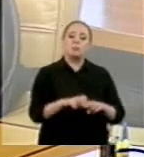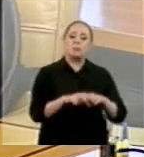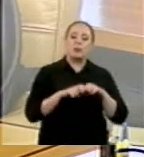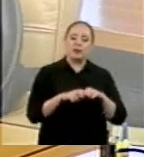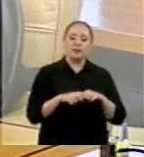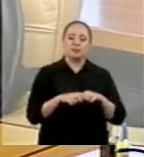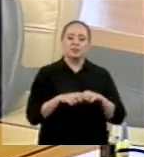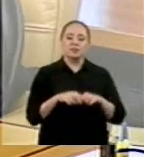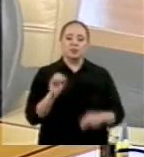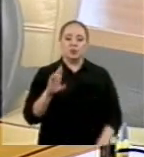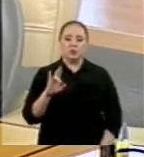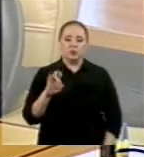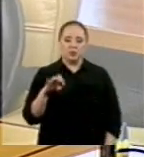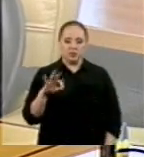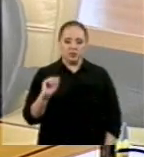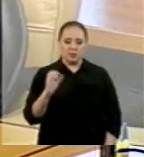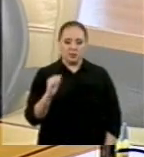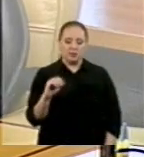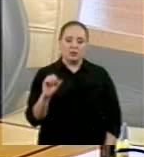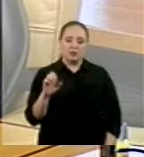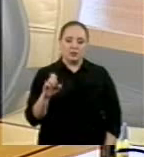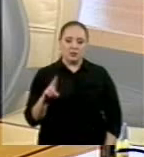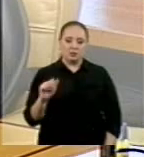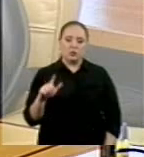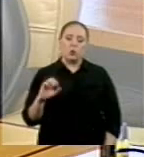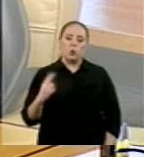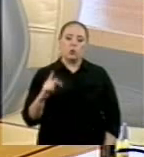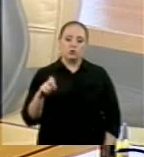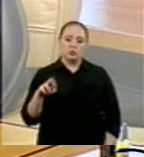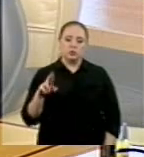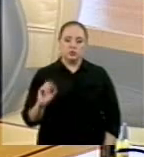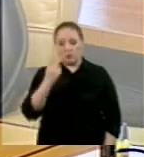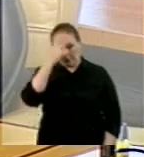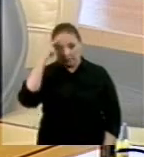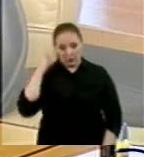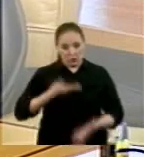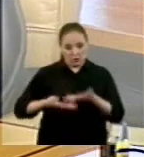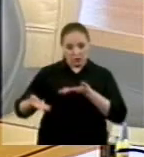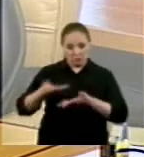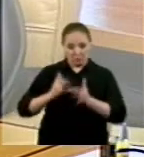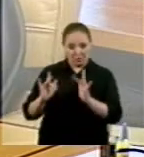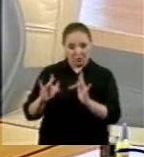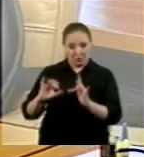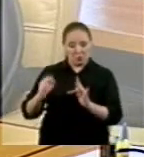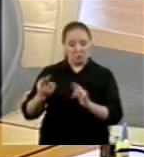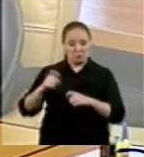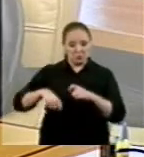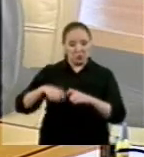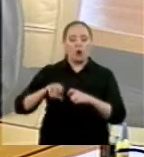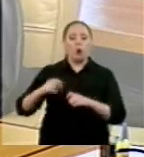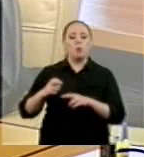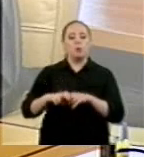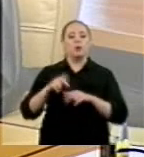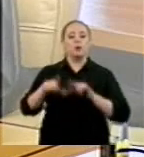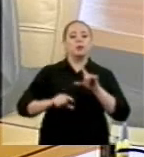razão da orientação sexual ou do gênero daquele com quem a pessoa doadora se relacionou ou em razão da